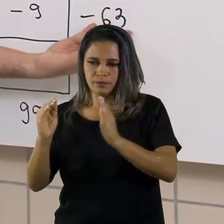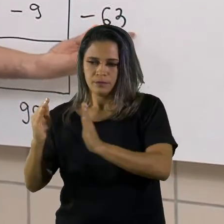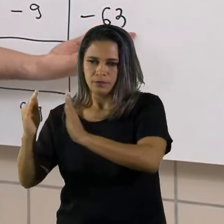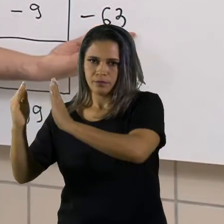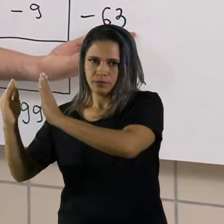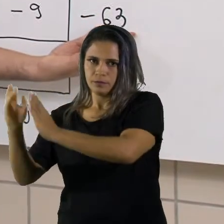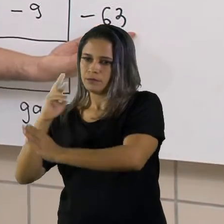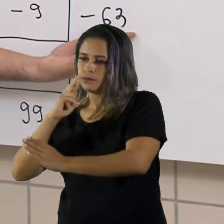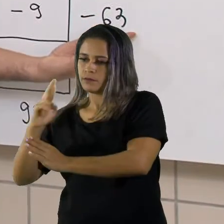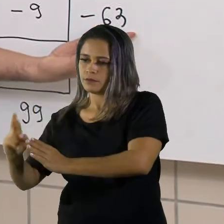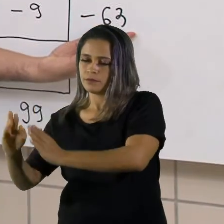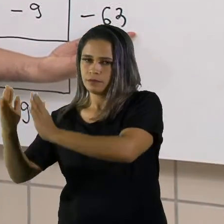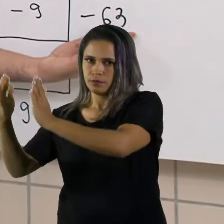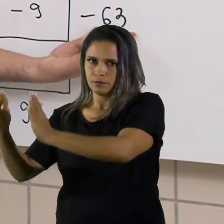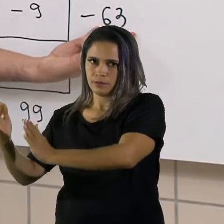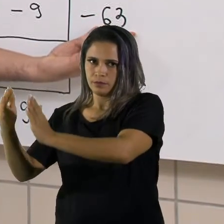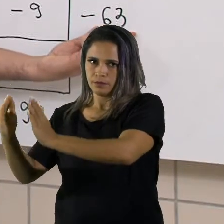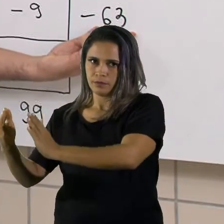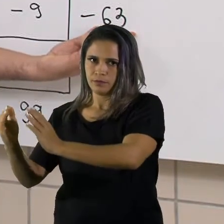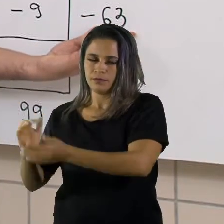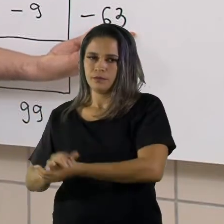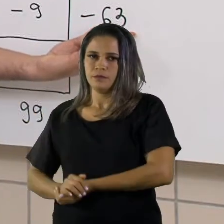né, o produto